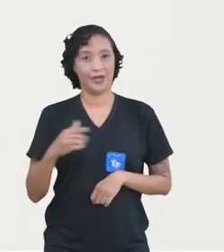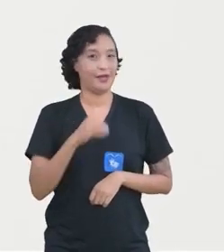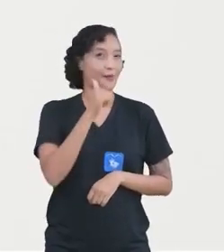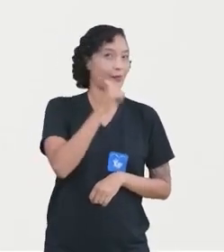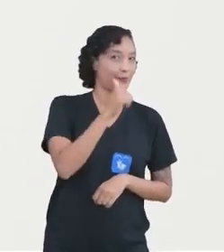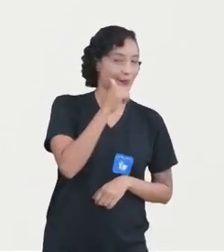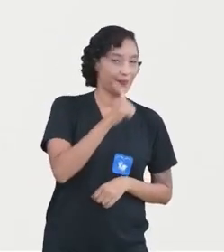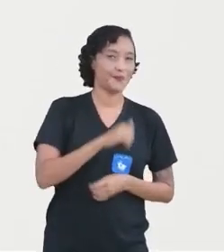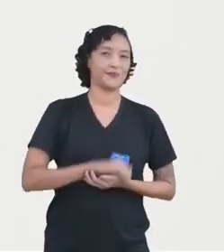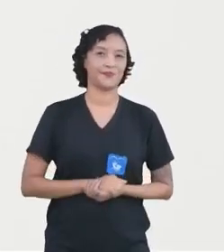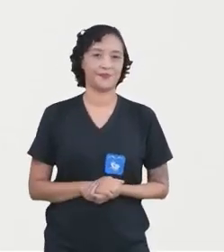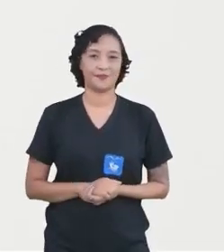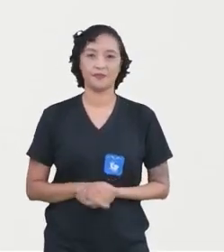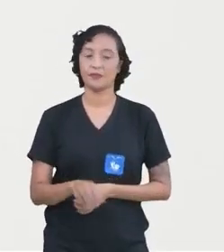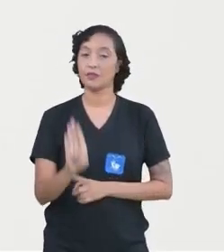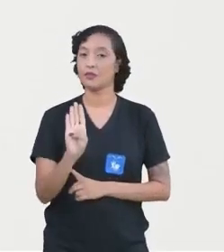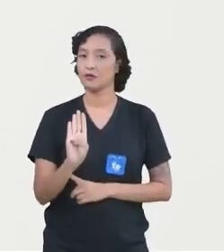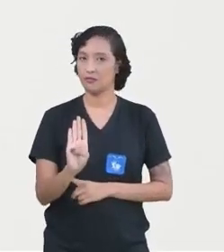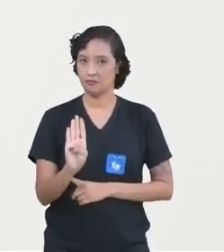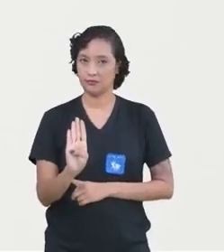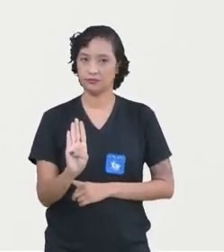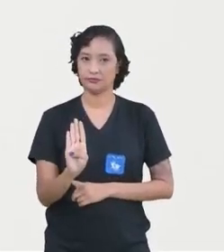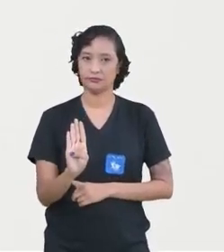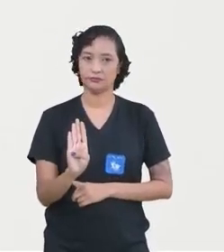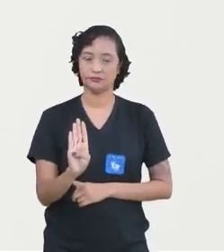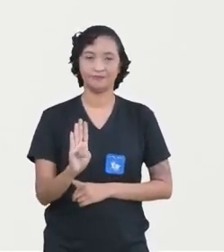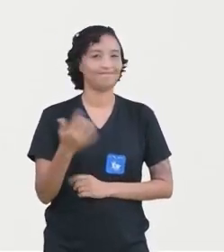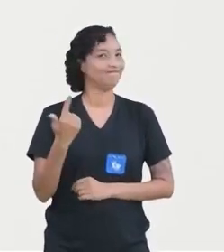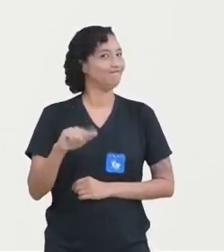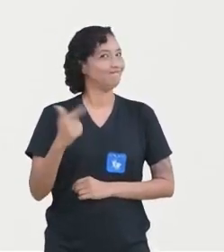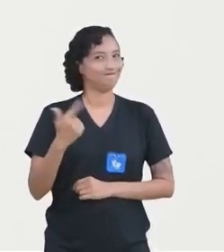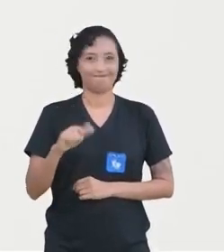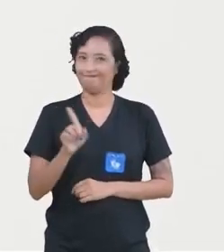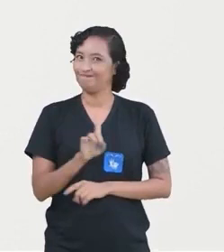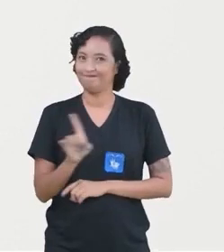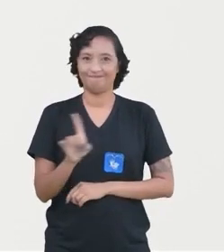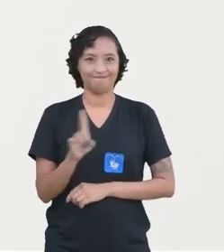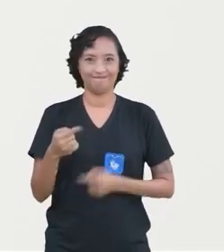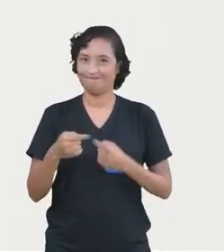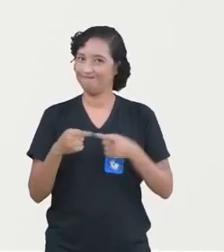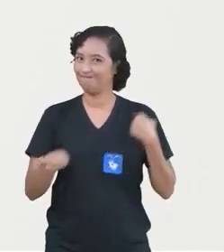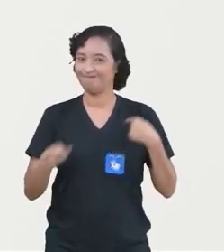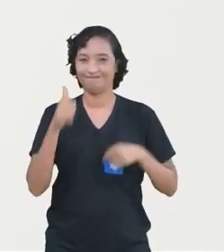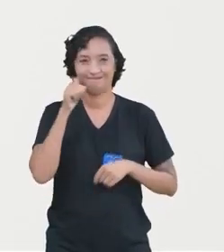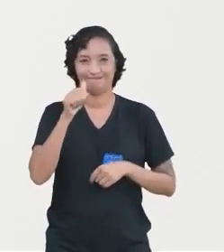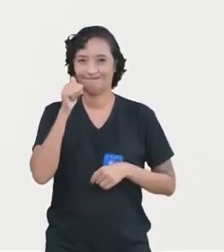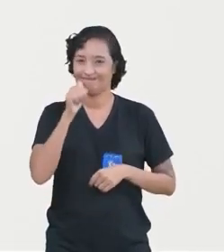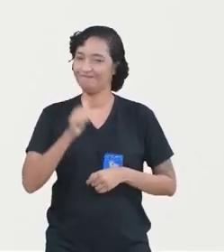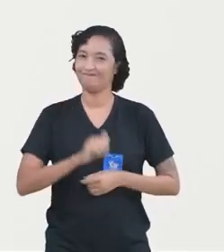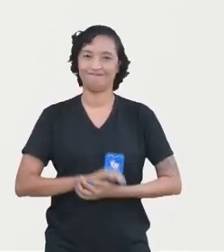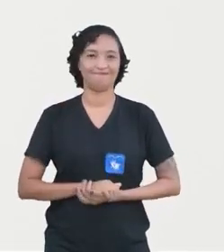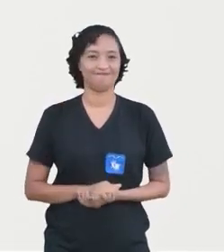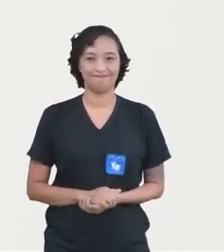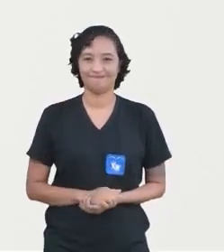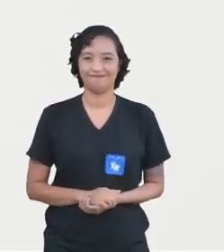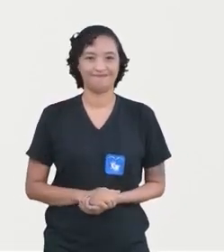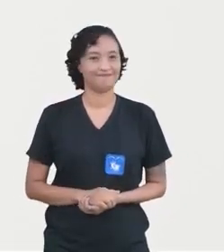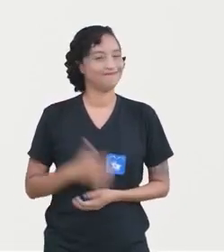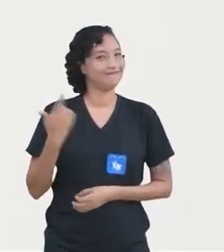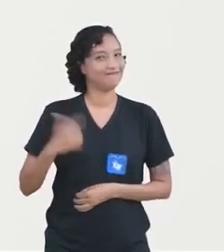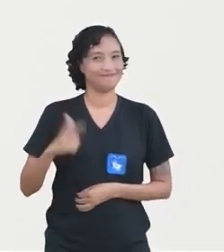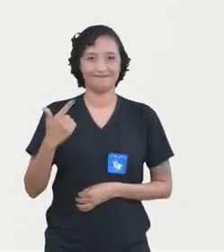A segunda, a letra B, testículo, não. Pênis também não, né? Não tem